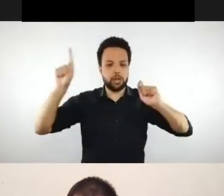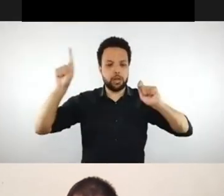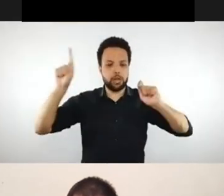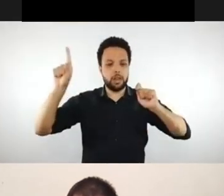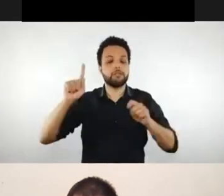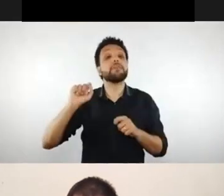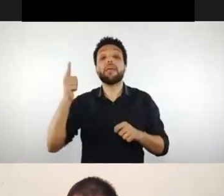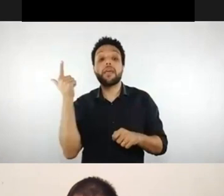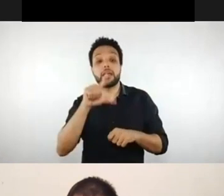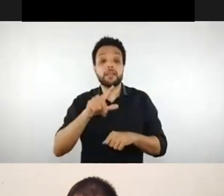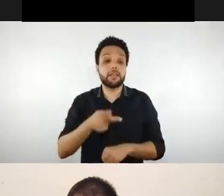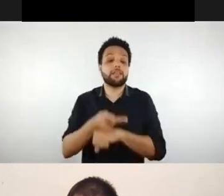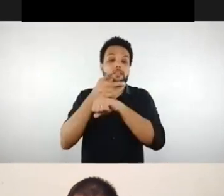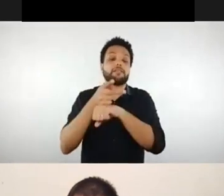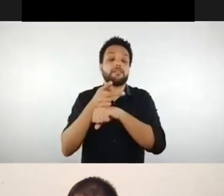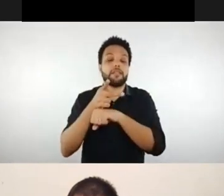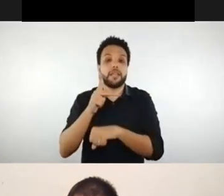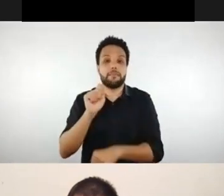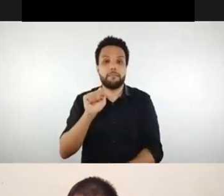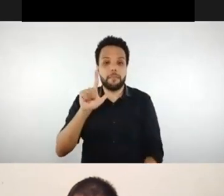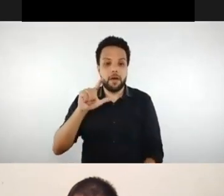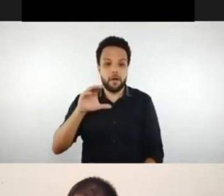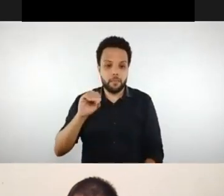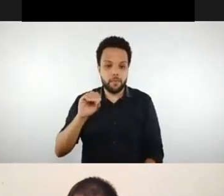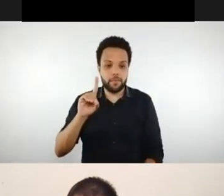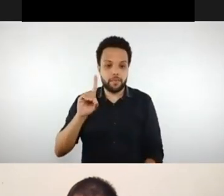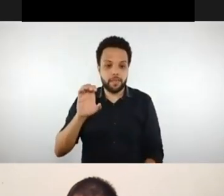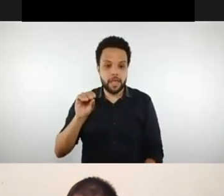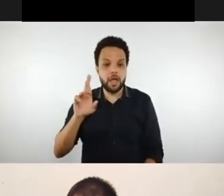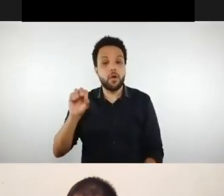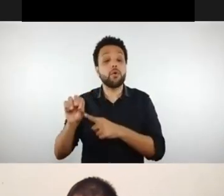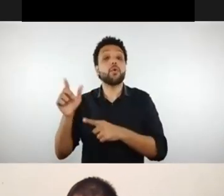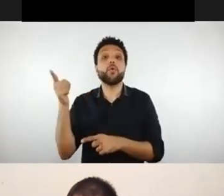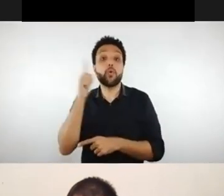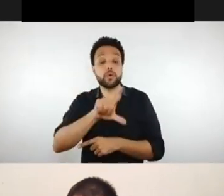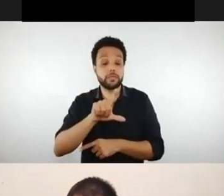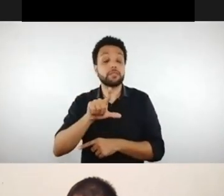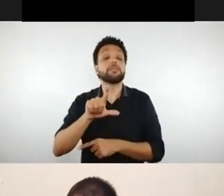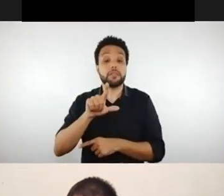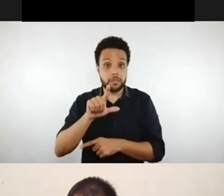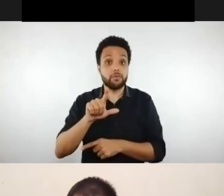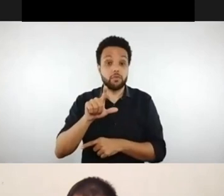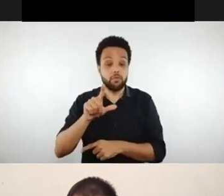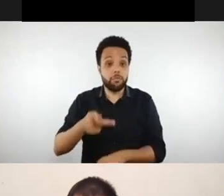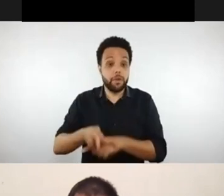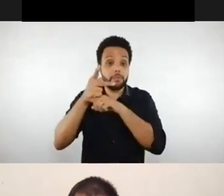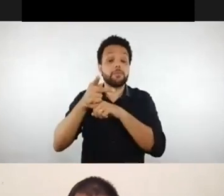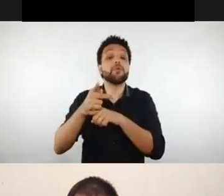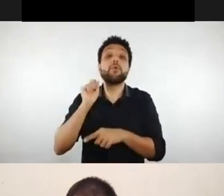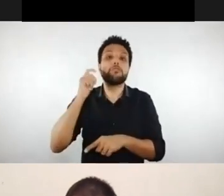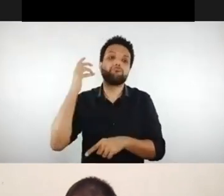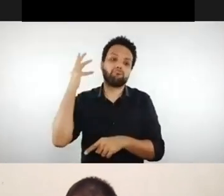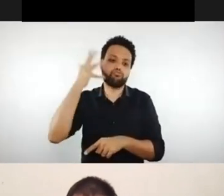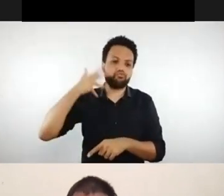Ken Loach. E Ken Loach ganhou com um filme e com um discurso completamente contrário ao atual, o então,